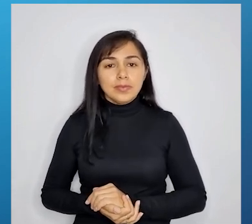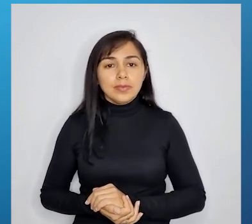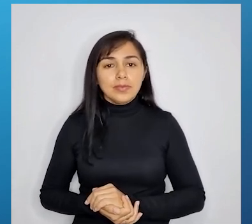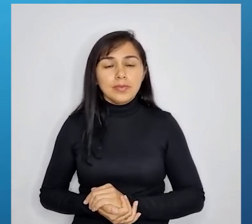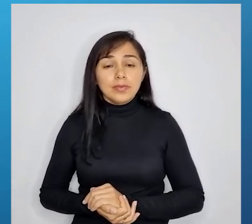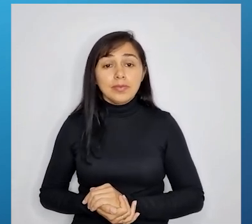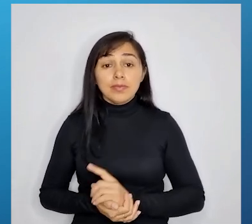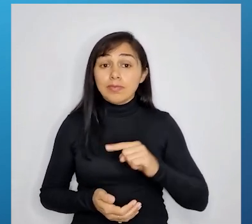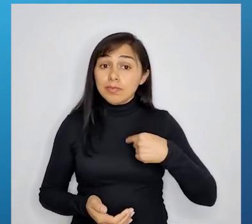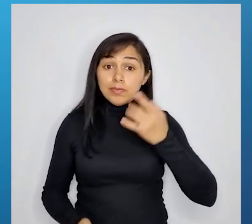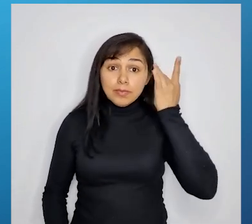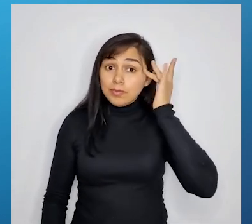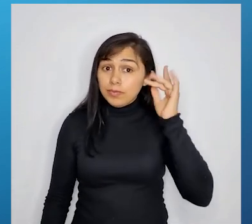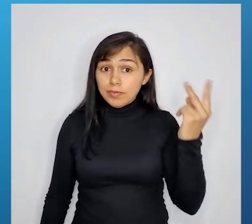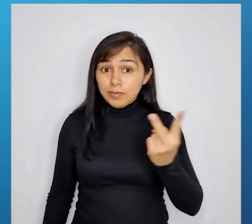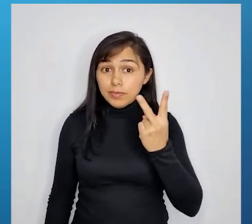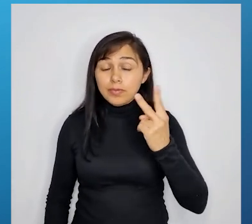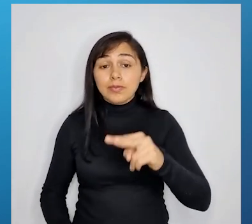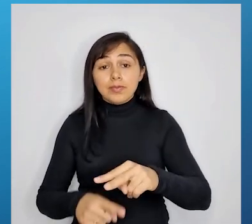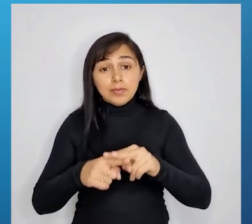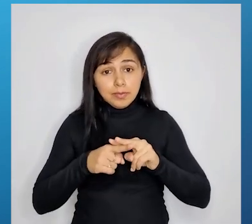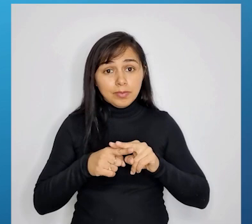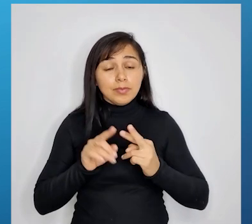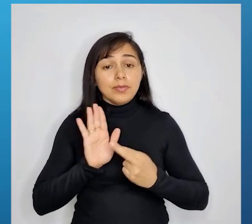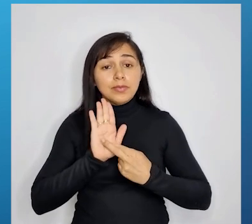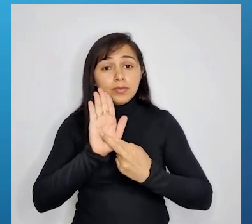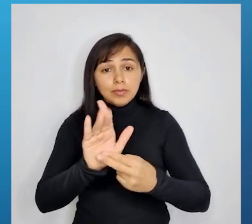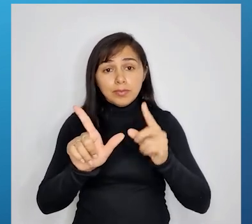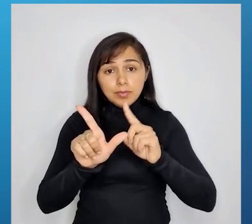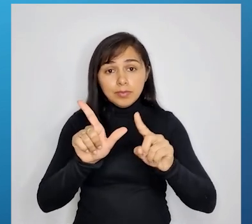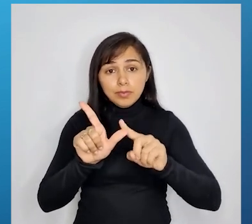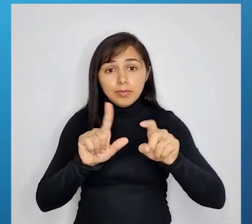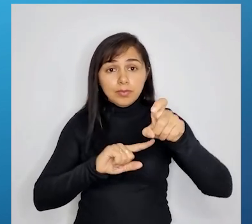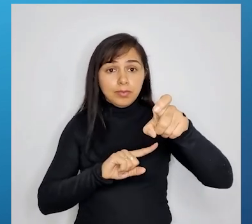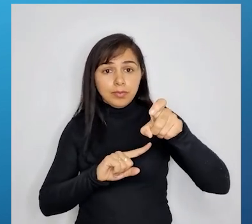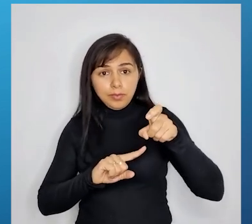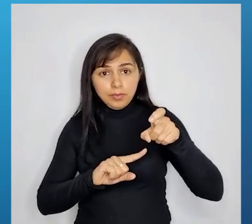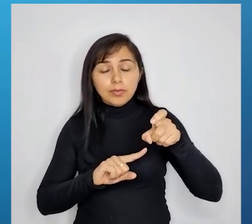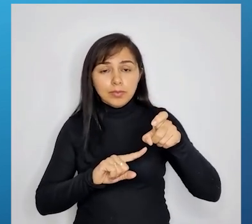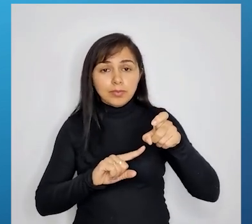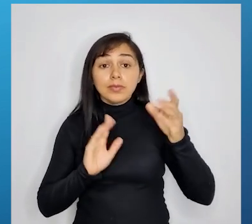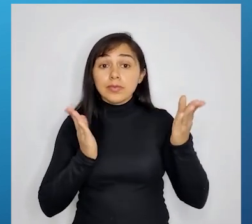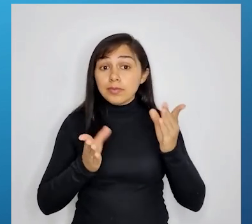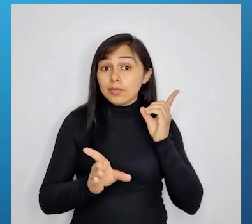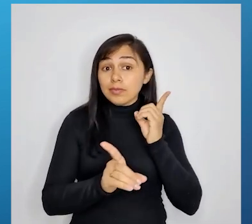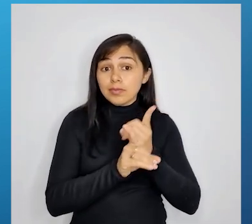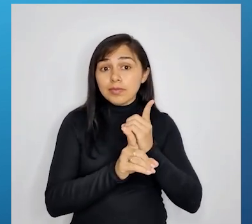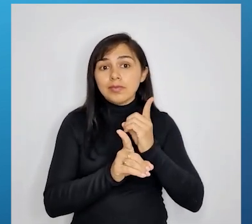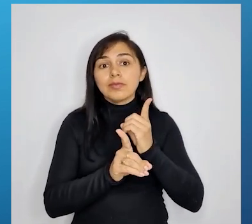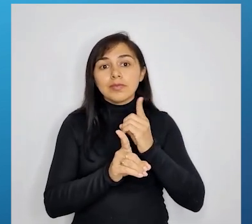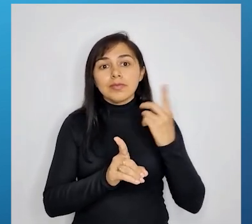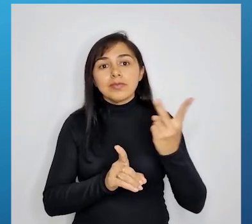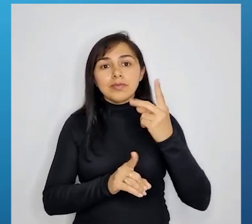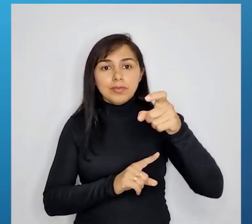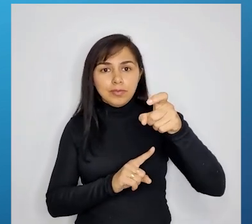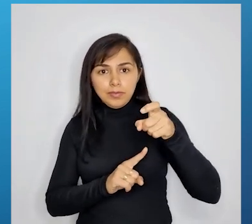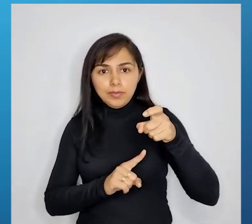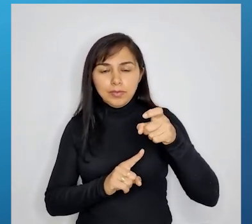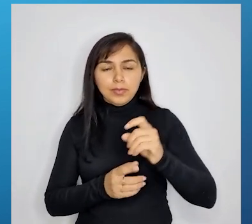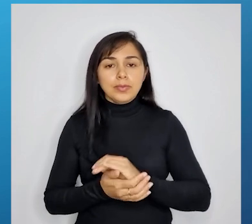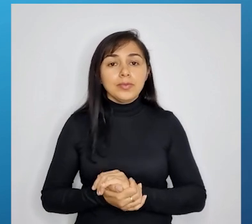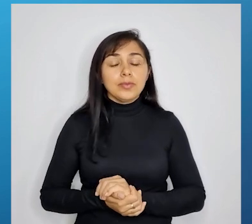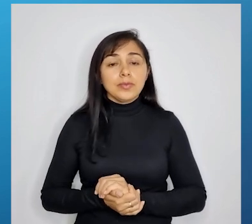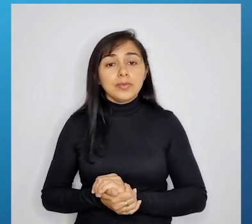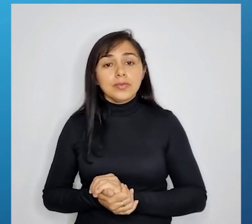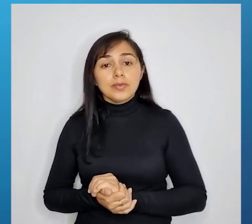não sabemos a medida, eu vou chamar ele de x. E aí nós vamos descobrir ele. Então, olha só, a